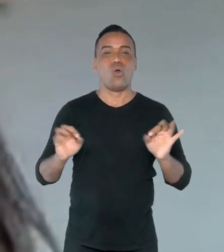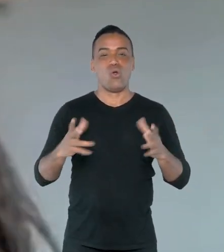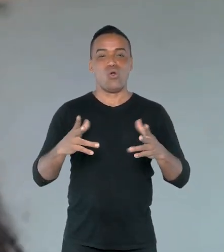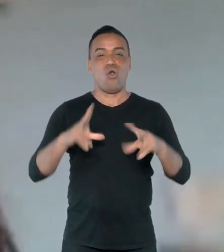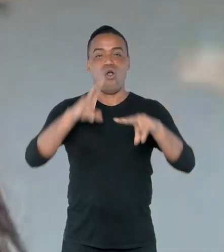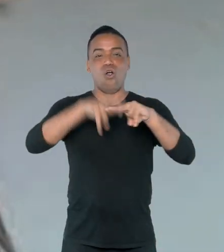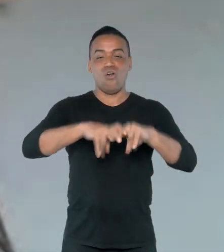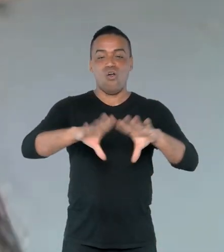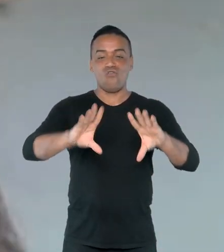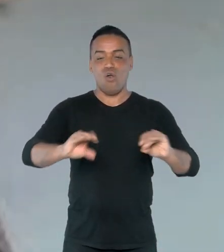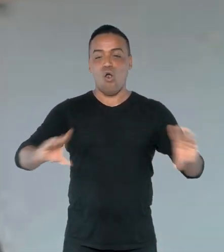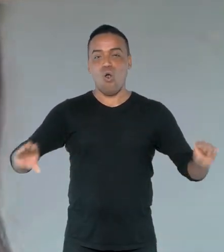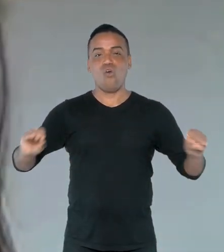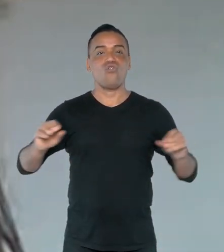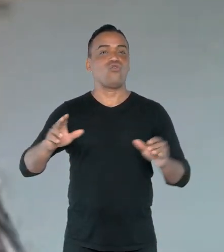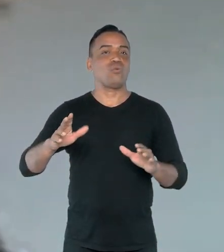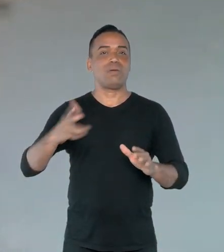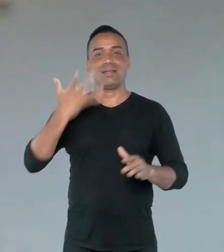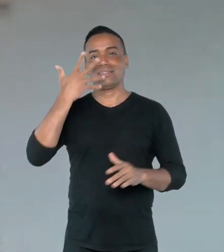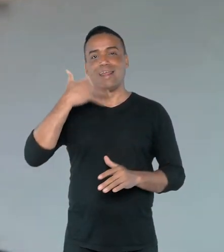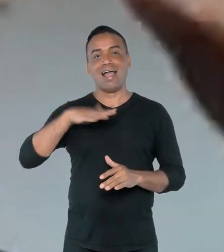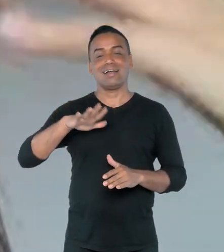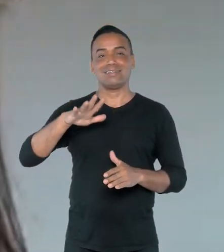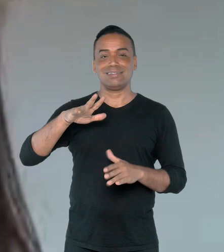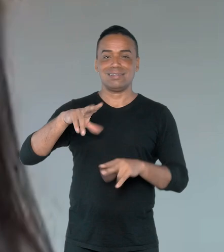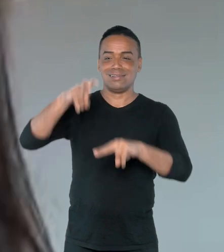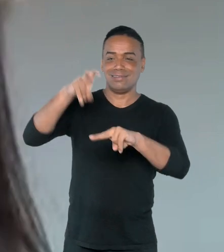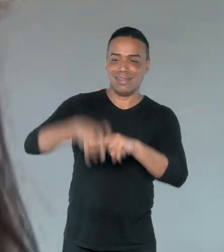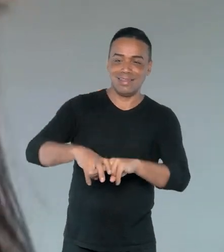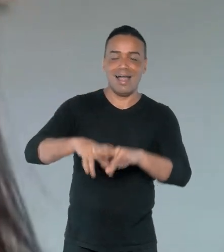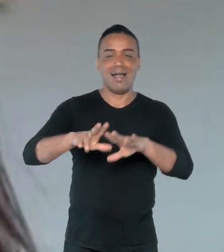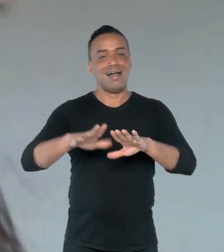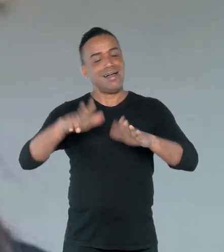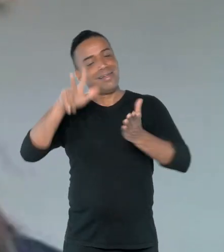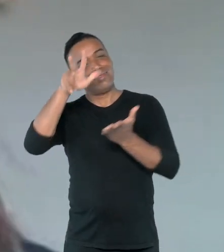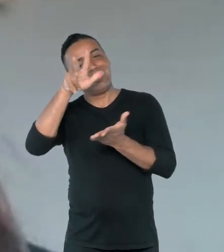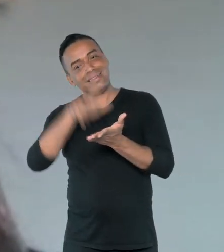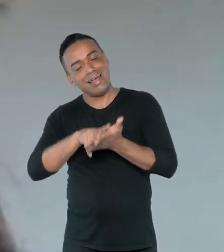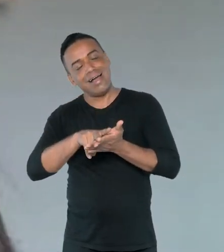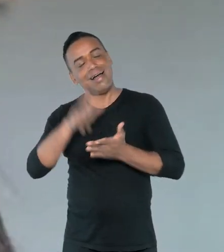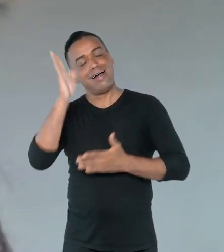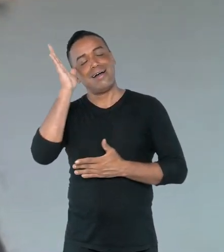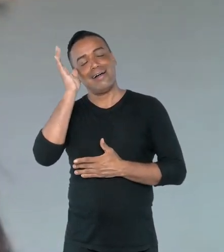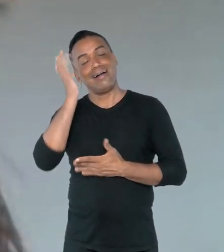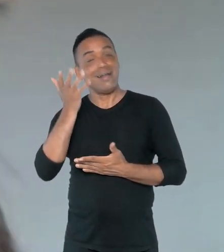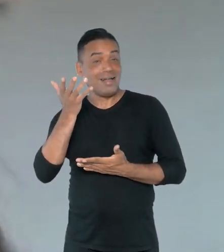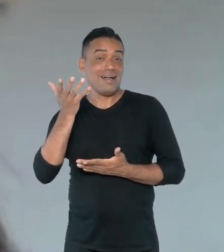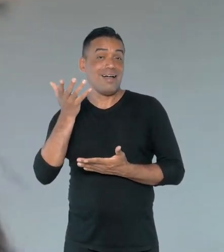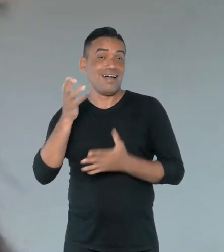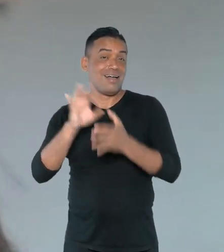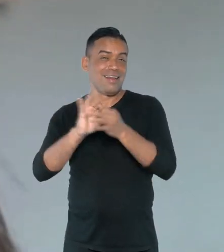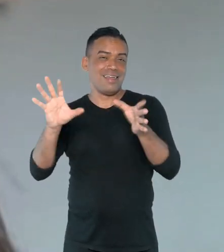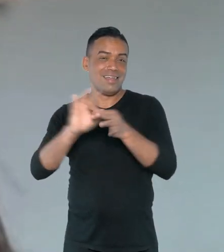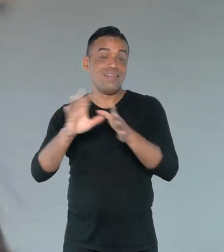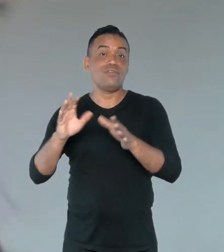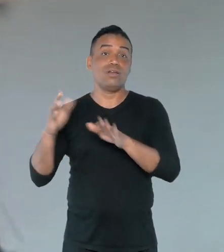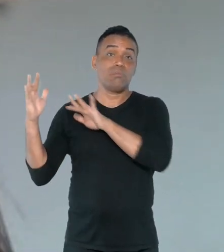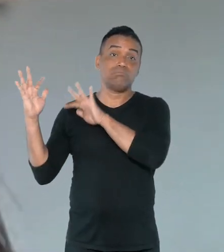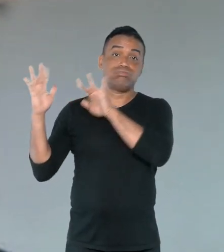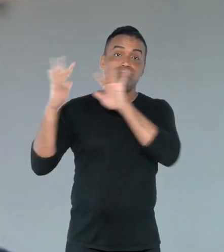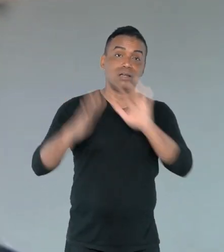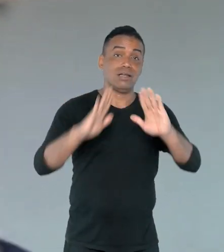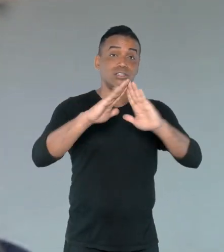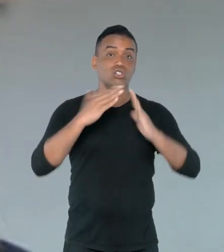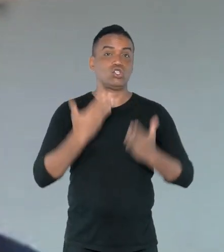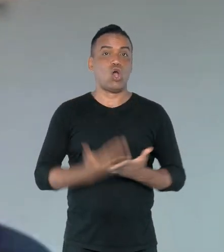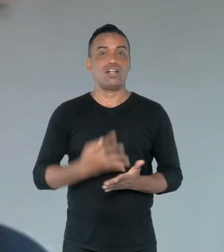da sala para as crianças pularem, se jogarem, deitarem lá e ficarem bem à vontade. A gente levou escolas também para conhecer, foi